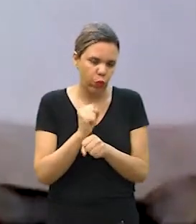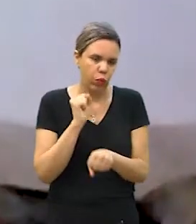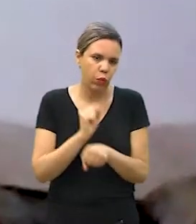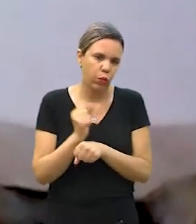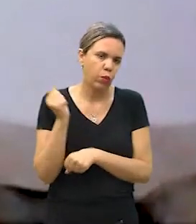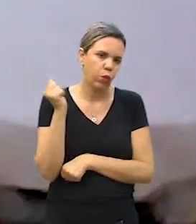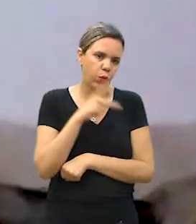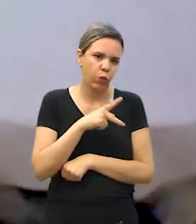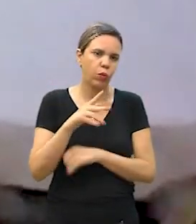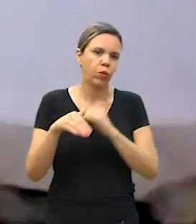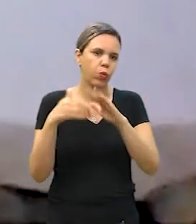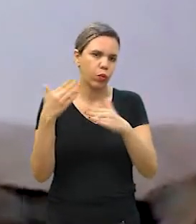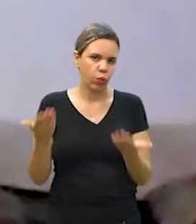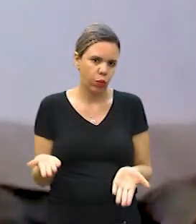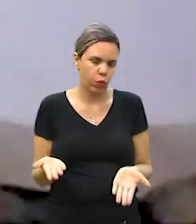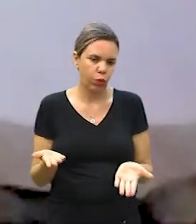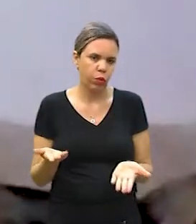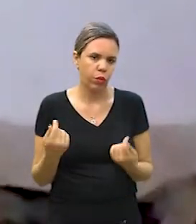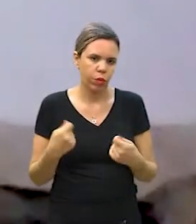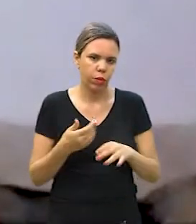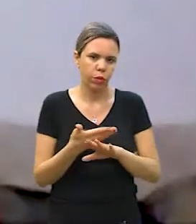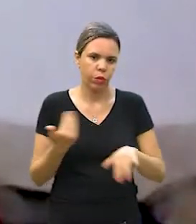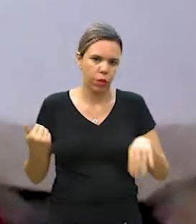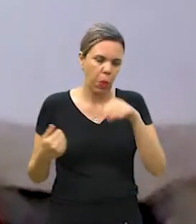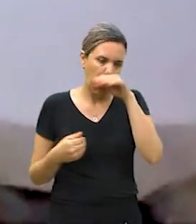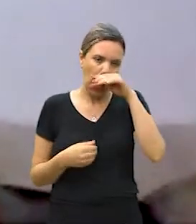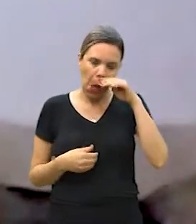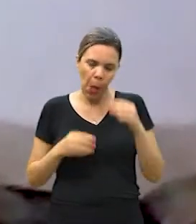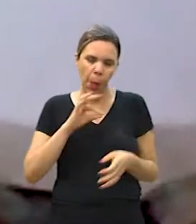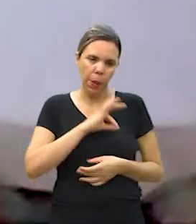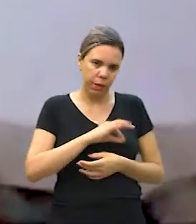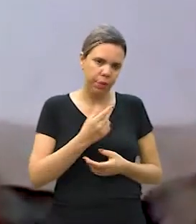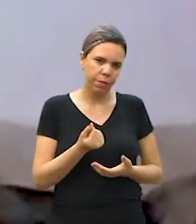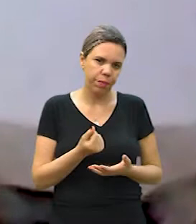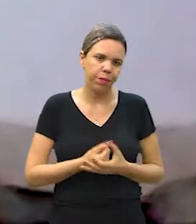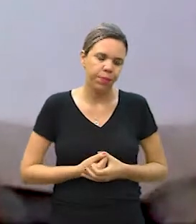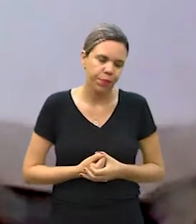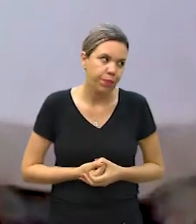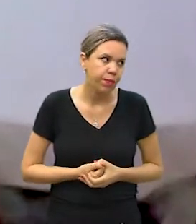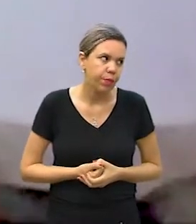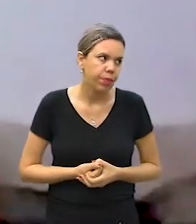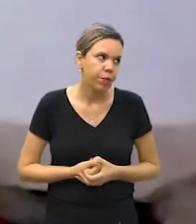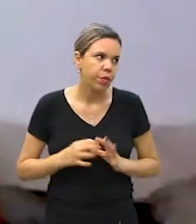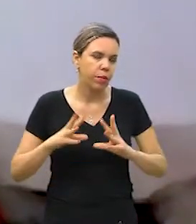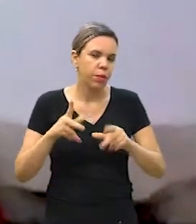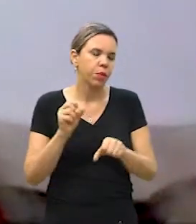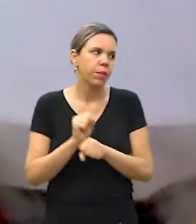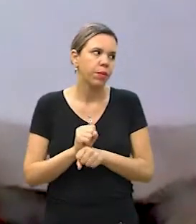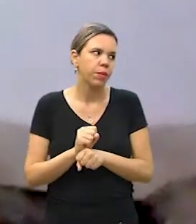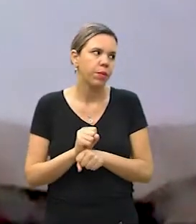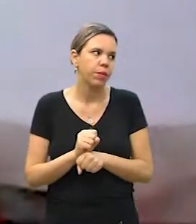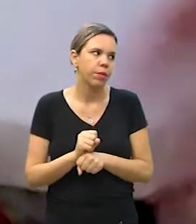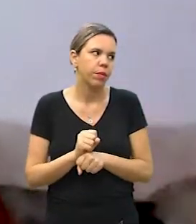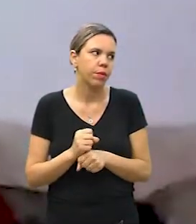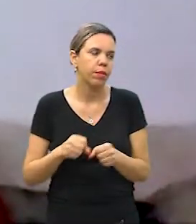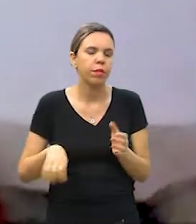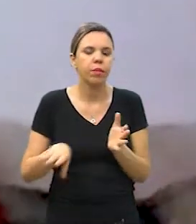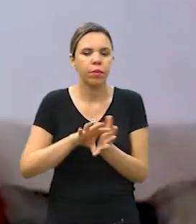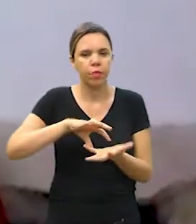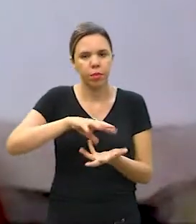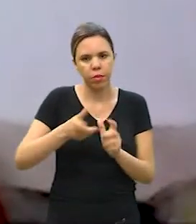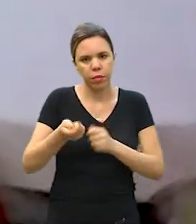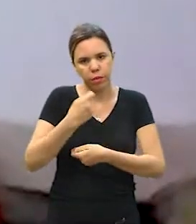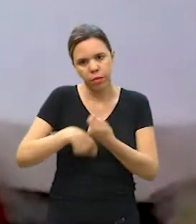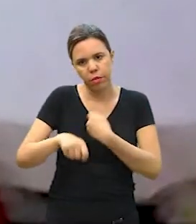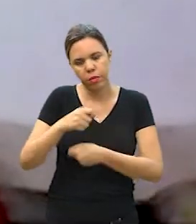para aposentadoria, para licença-prêmio, estão todas congeladas, e ainda vai vir essa